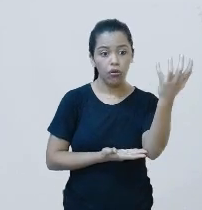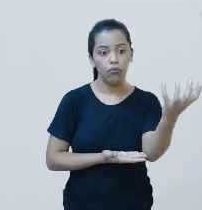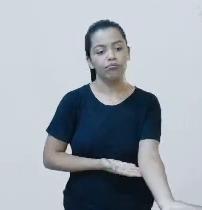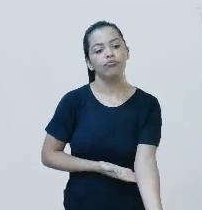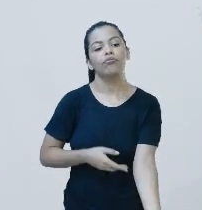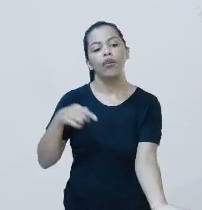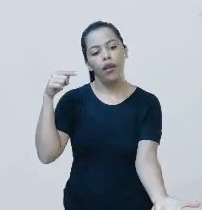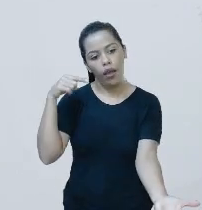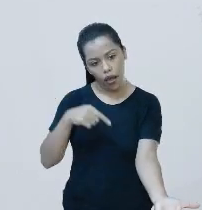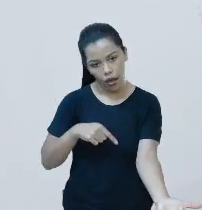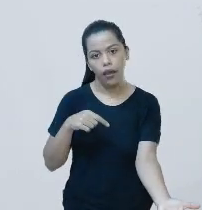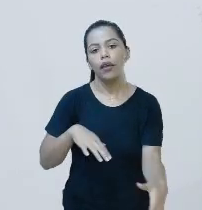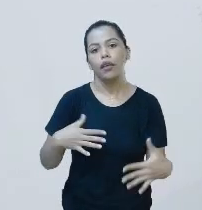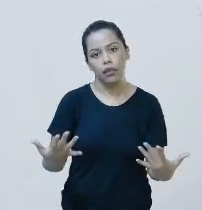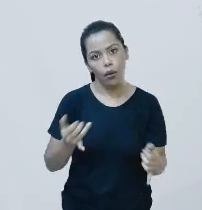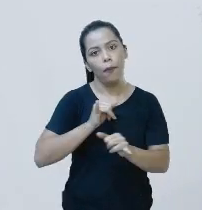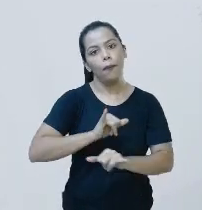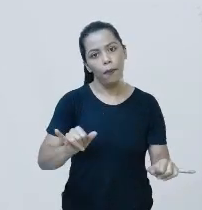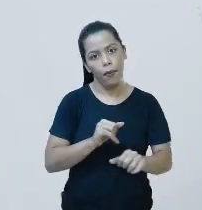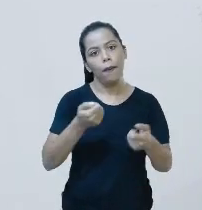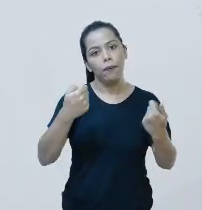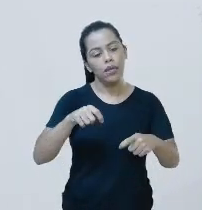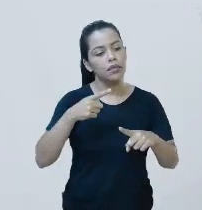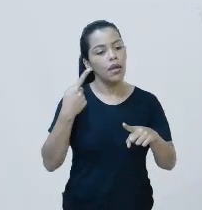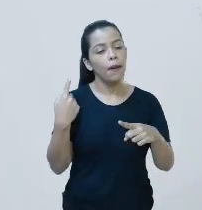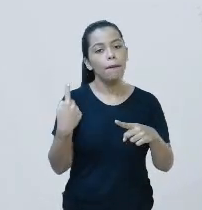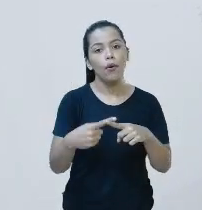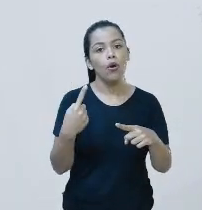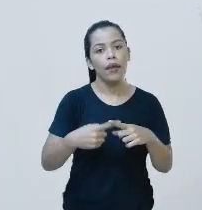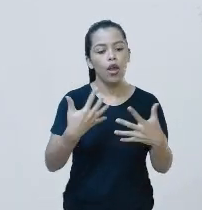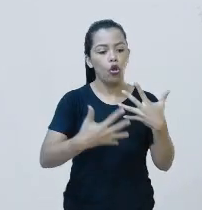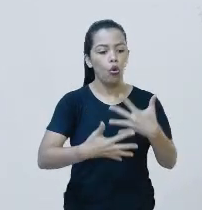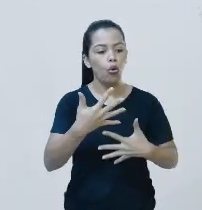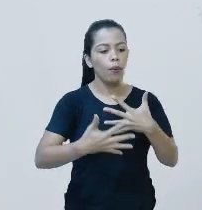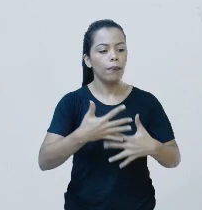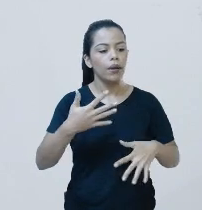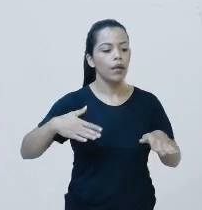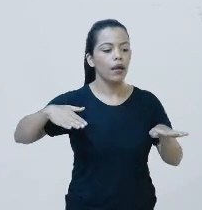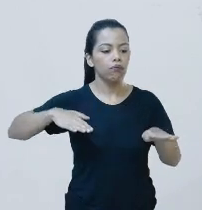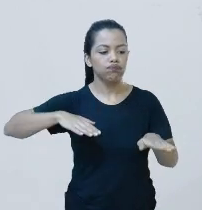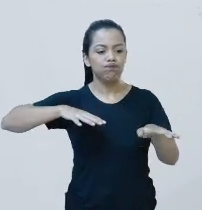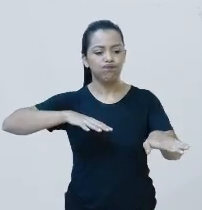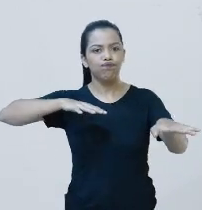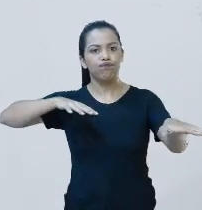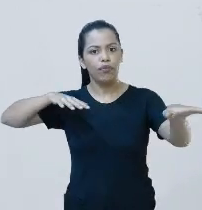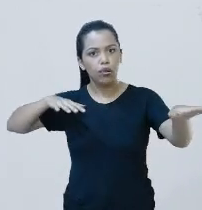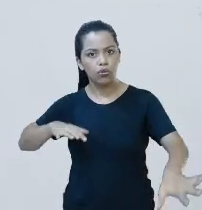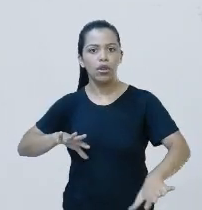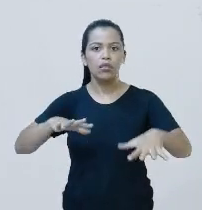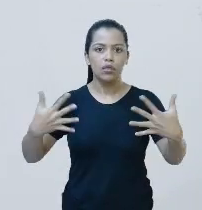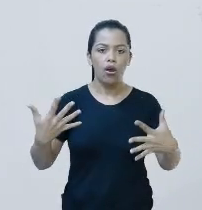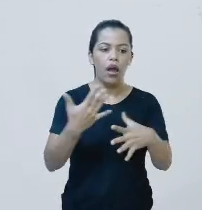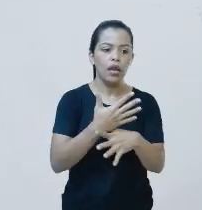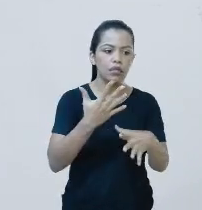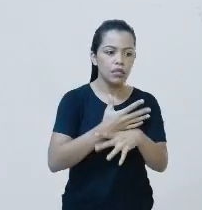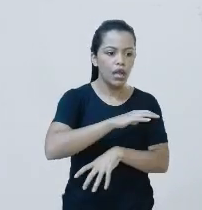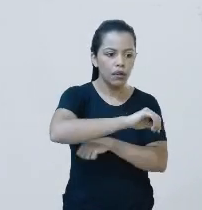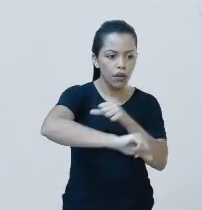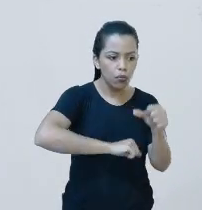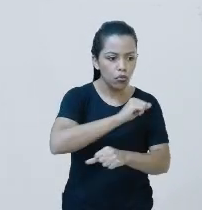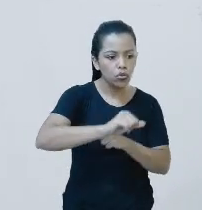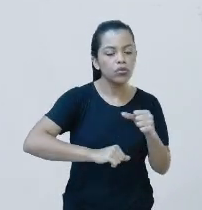vai afetar o trânsito, não é? A vida das pessoas ali no entorno vai ser alterada por conta daquele fato, daquele